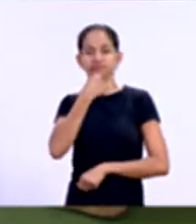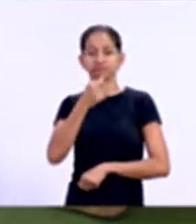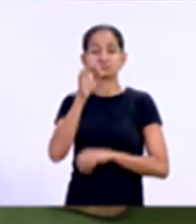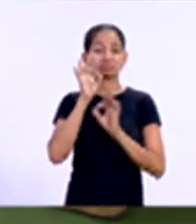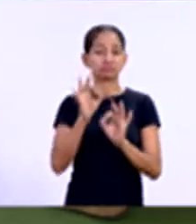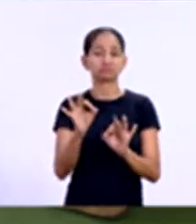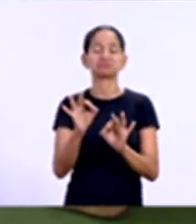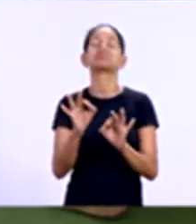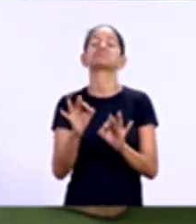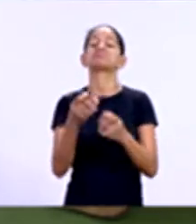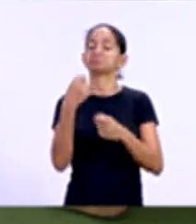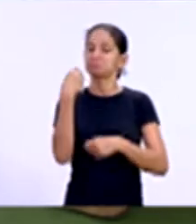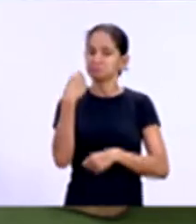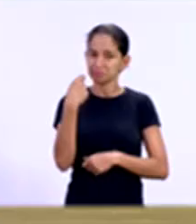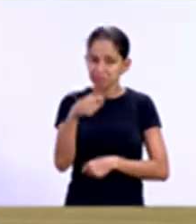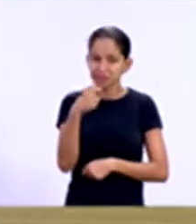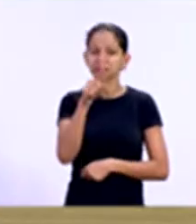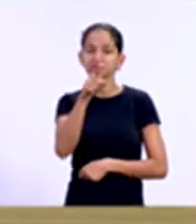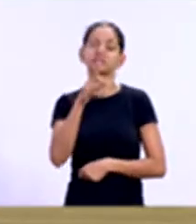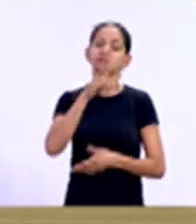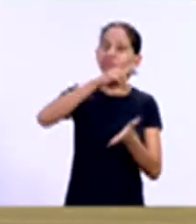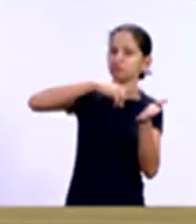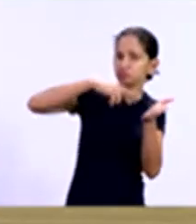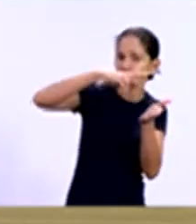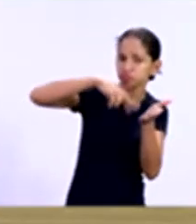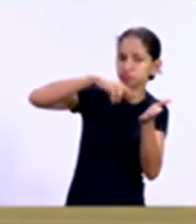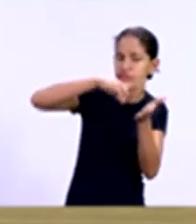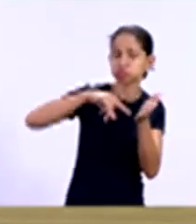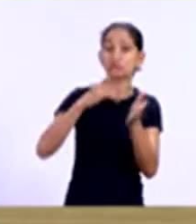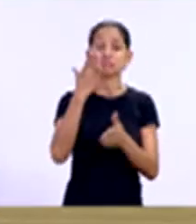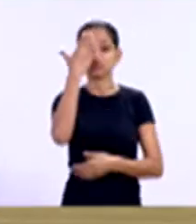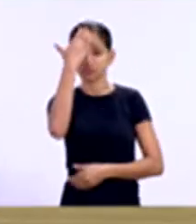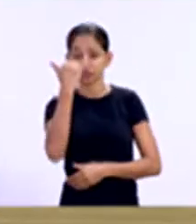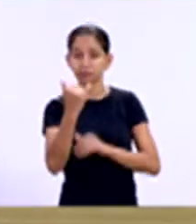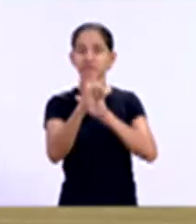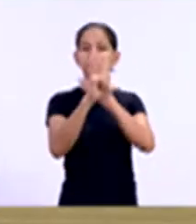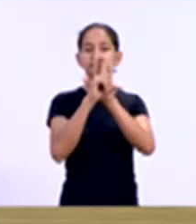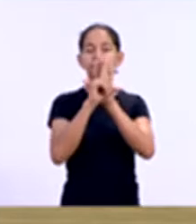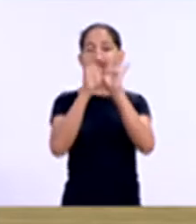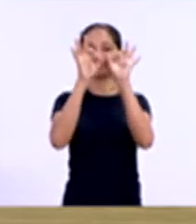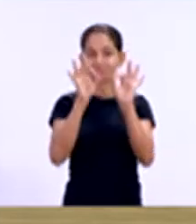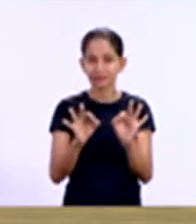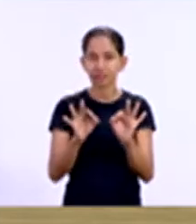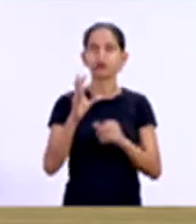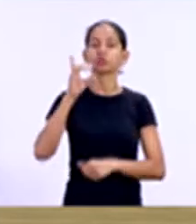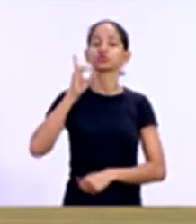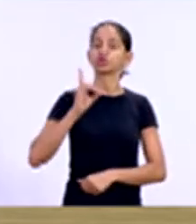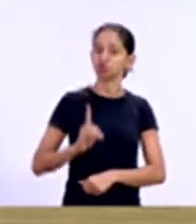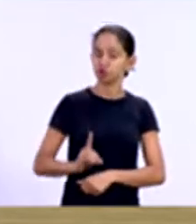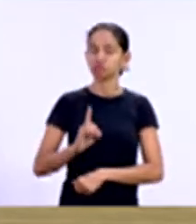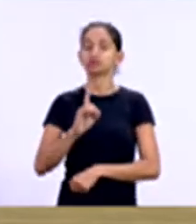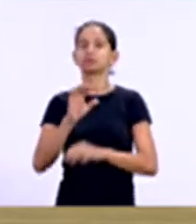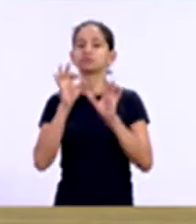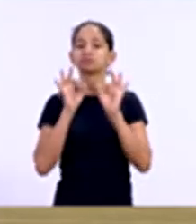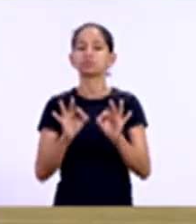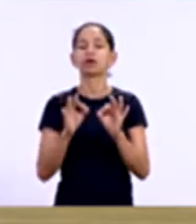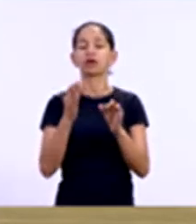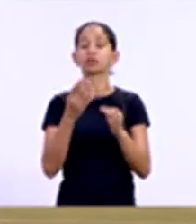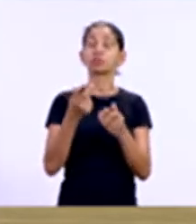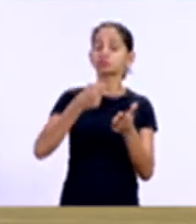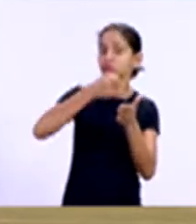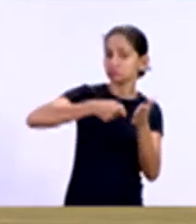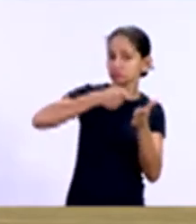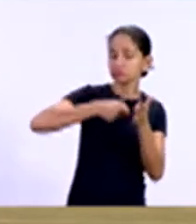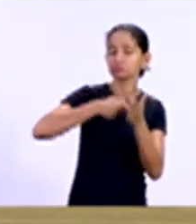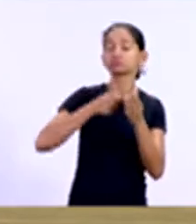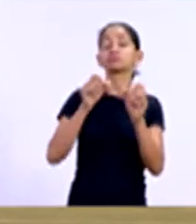nossos alunos conhecer essas legislações, saber do amparo legal, né, saber dos direitos, dos deveres e estar